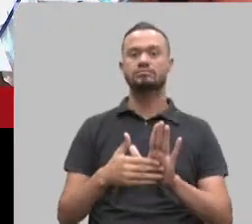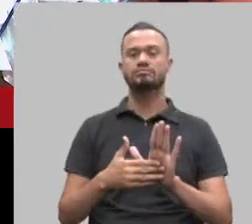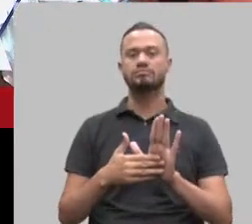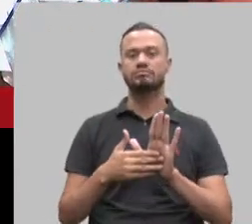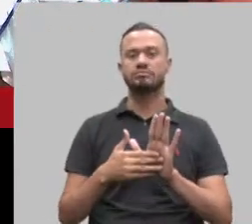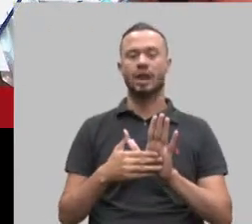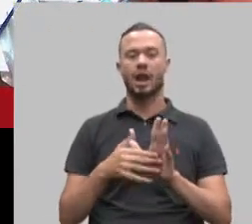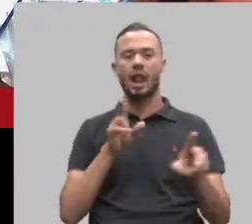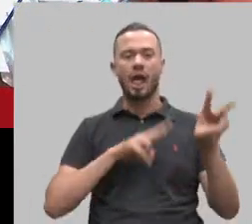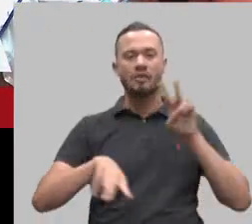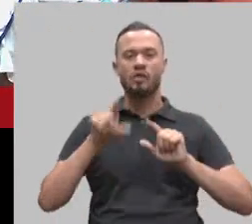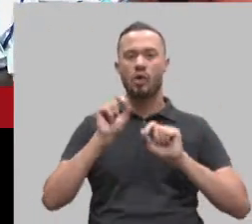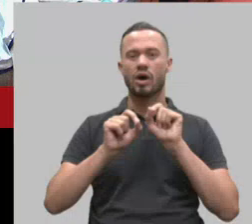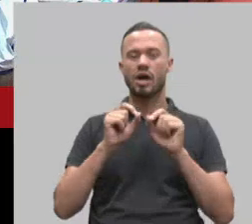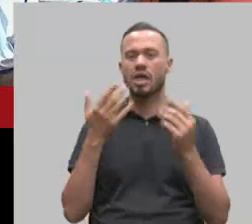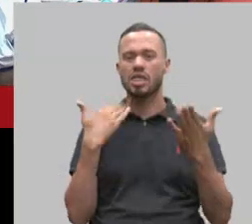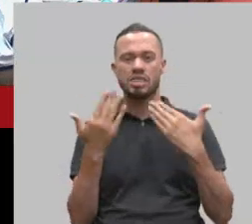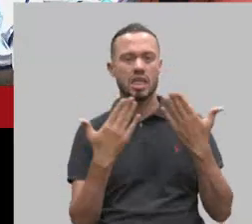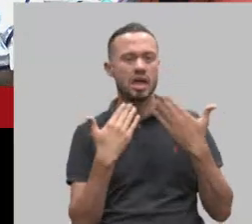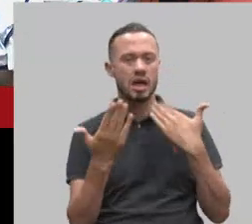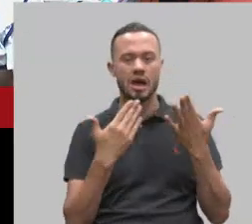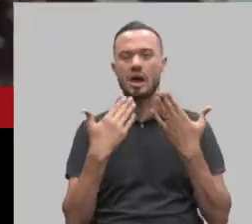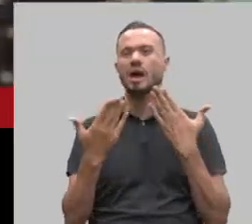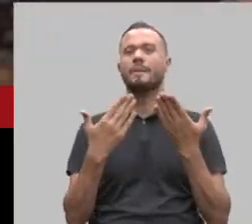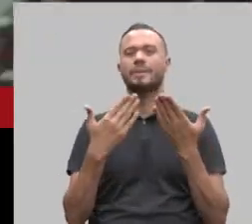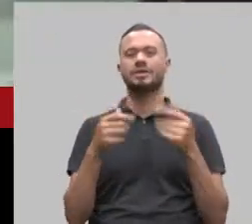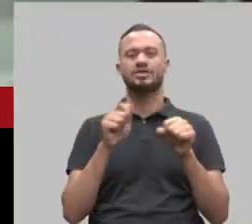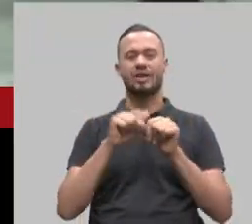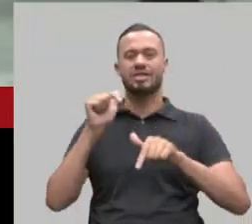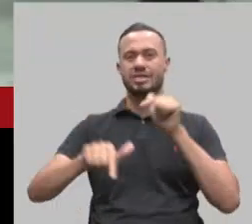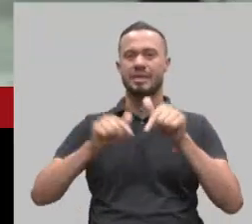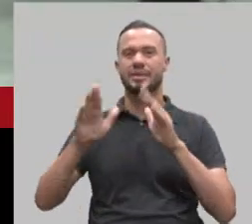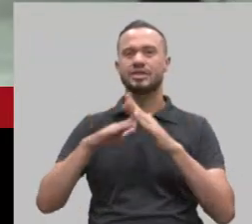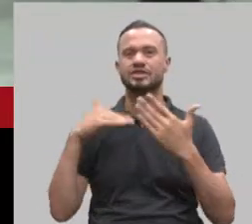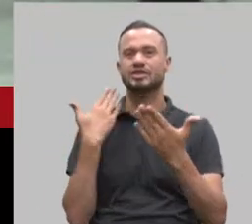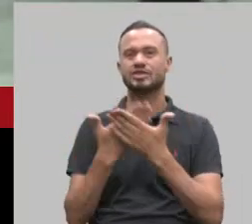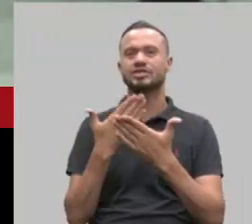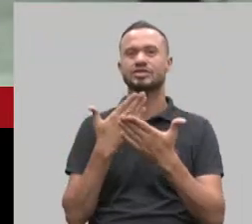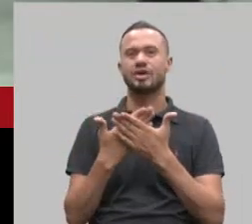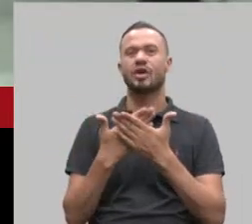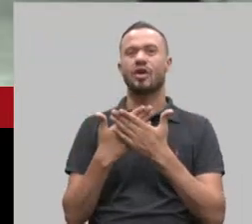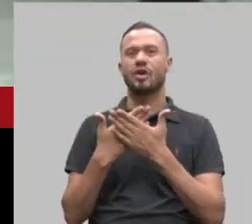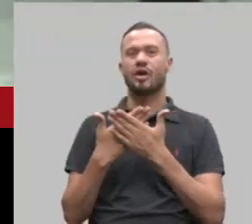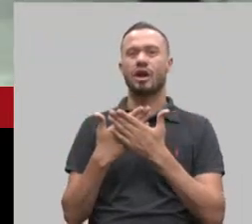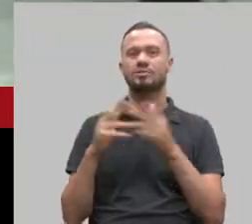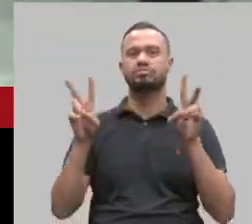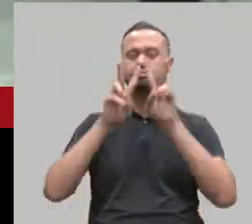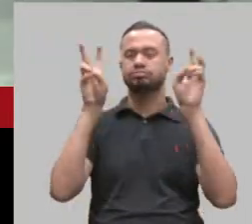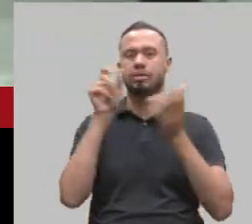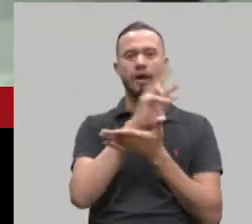debate está falando aqui pra gente tá trabalhando nas escolas três eh assuntos importantíssimos